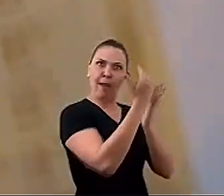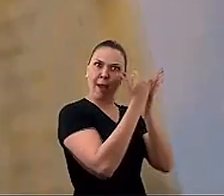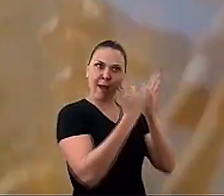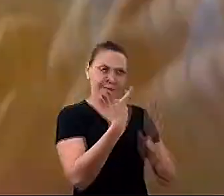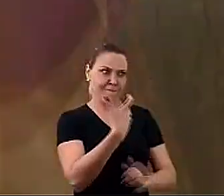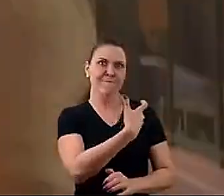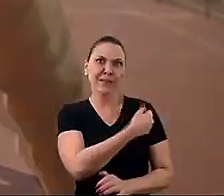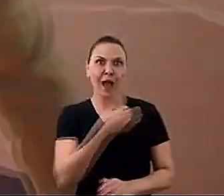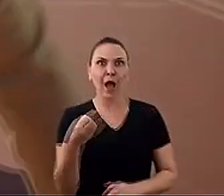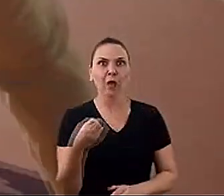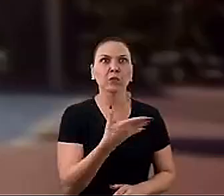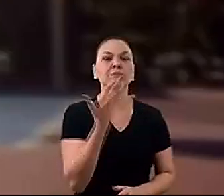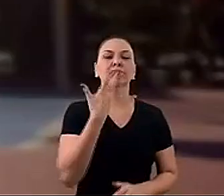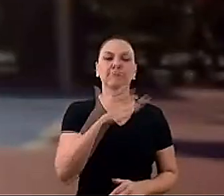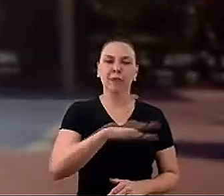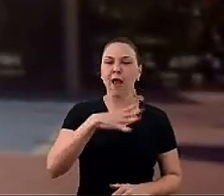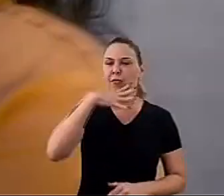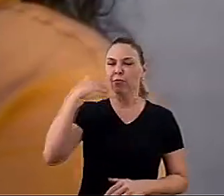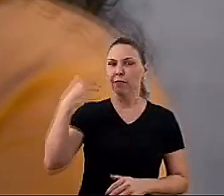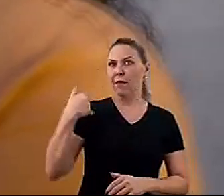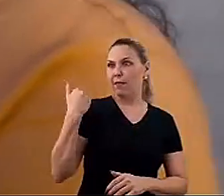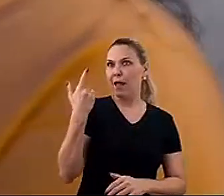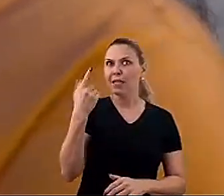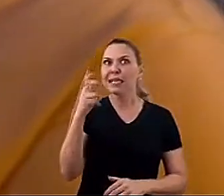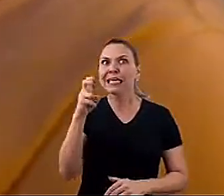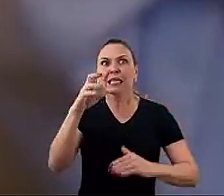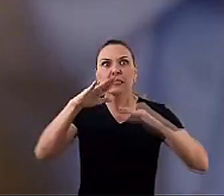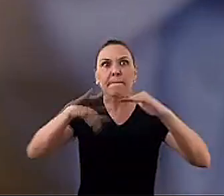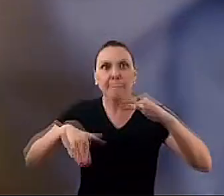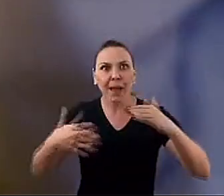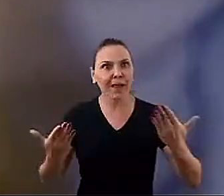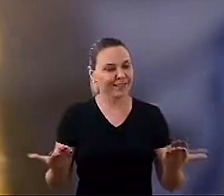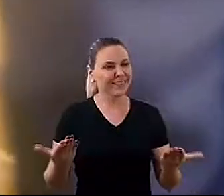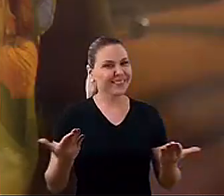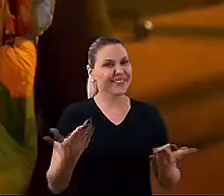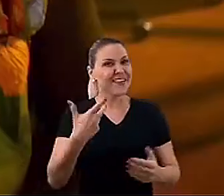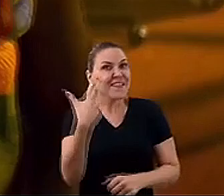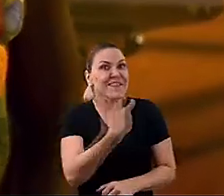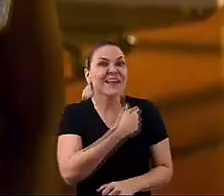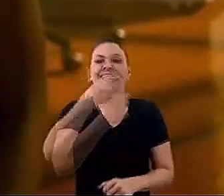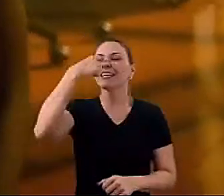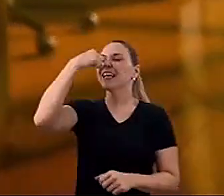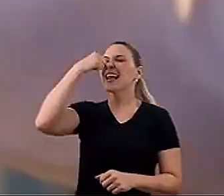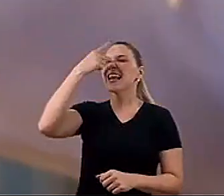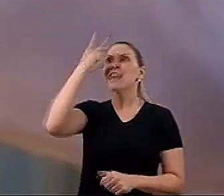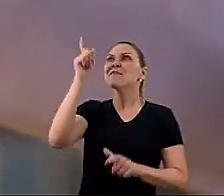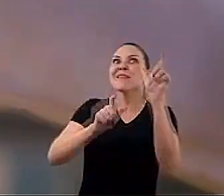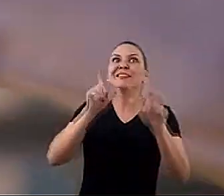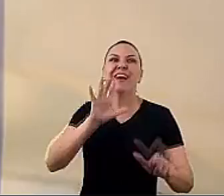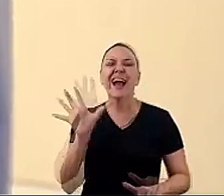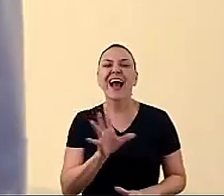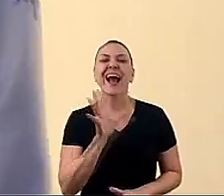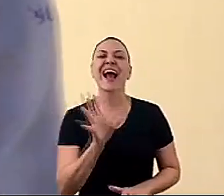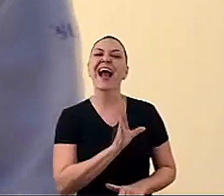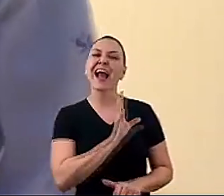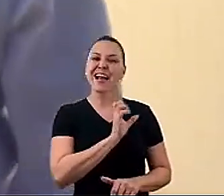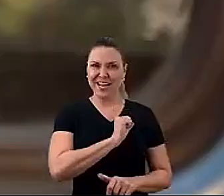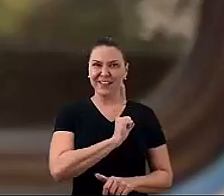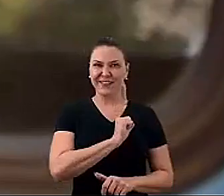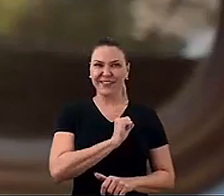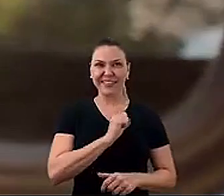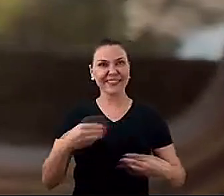caderneta de vacinação de crianças e adolescentes menores de 15 anos. Quem ama, vacina,